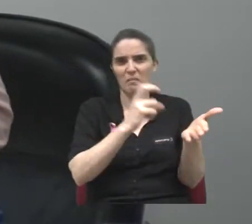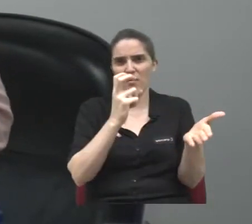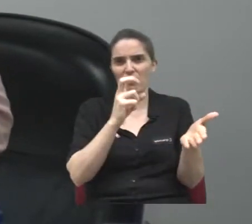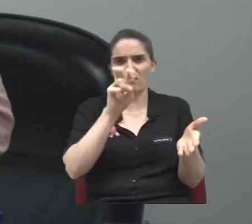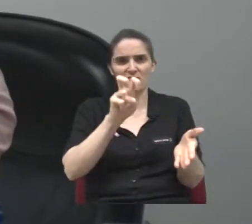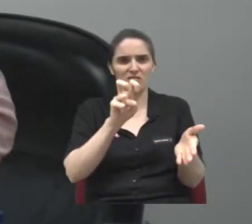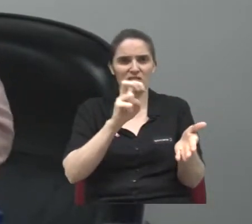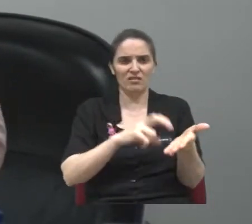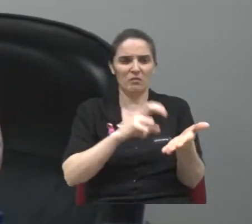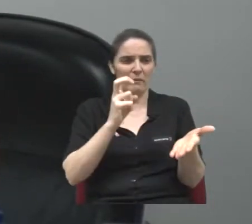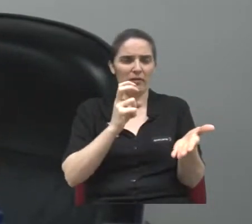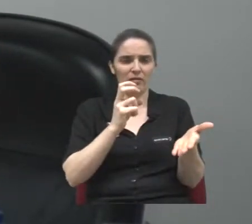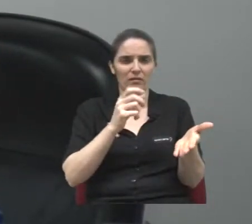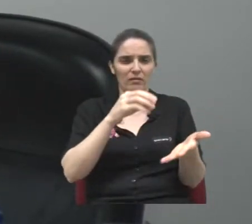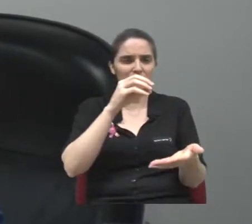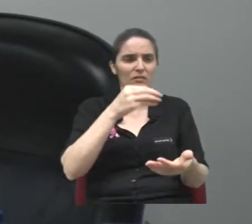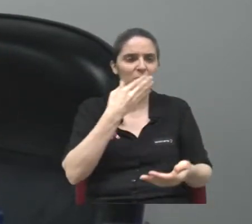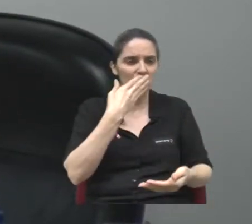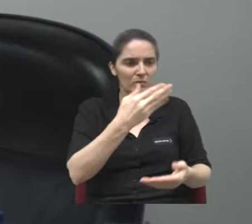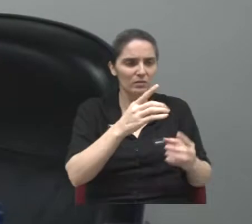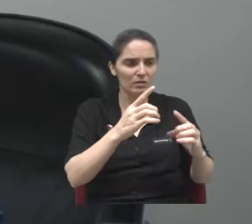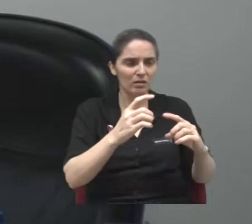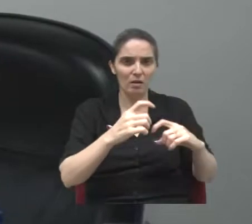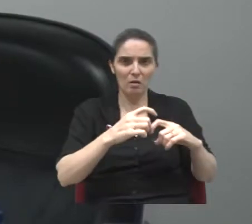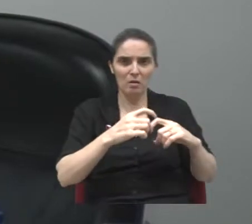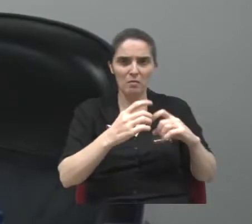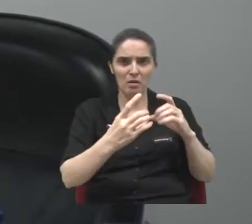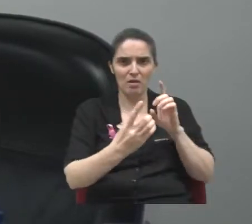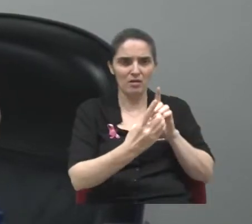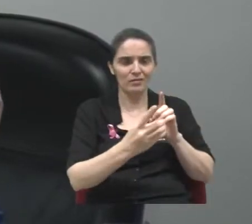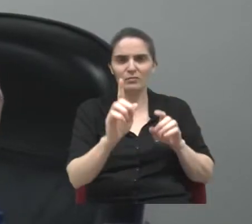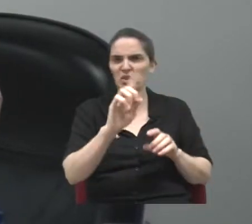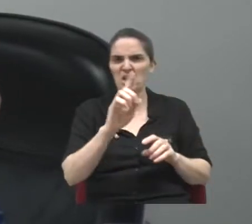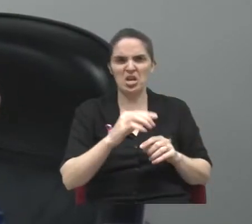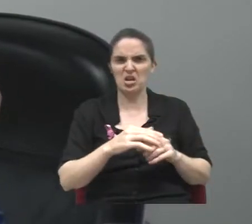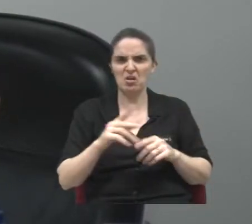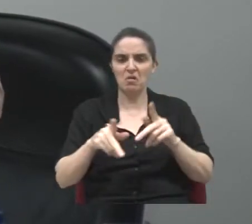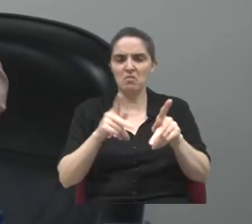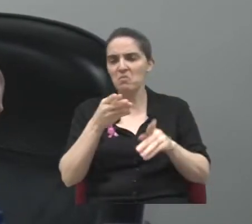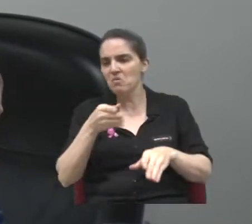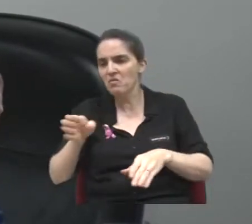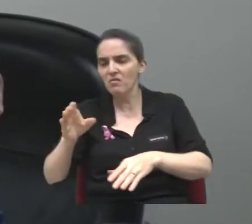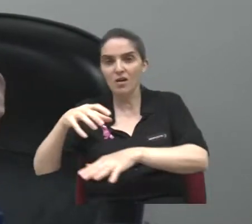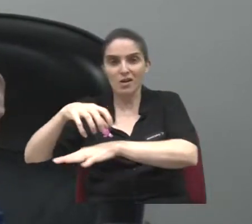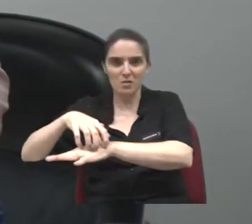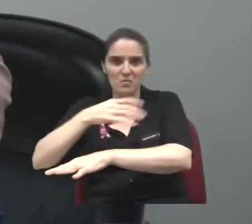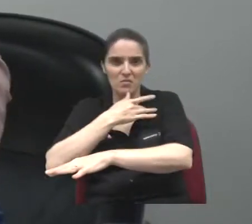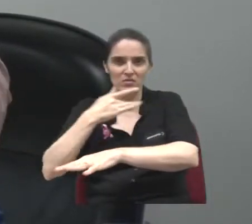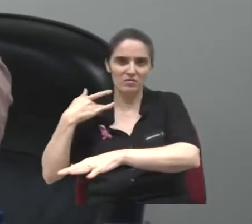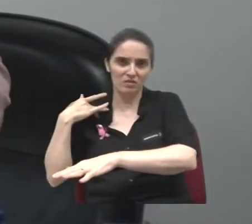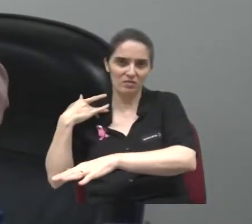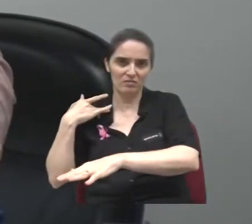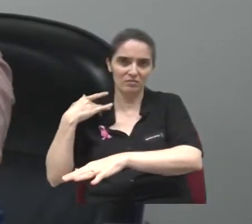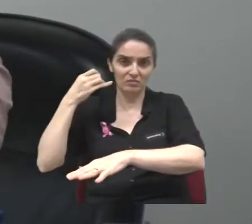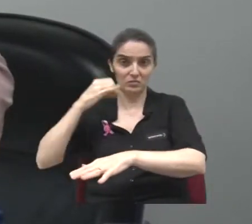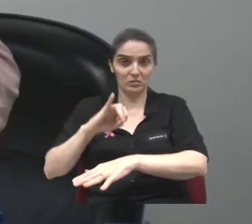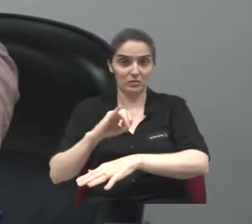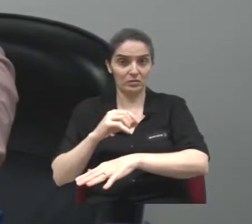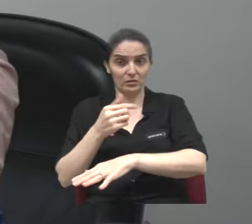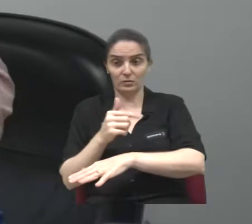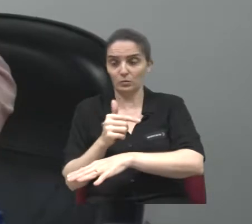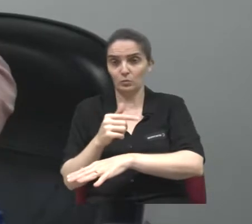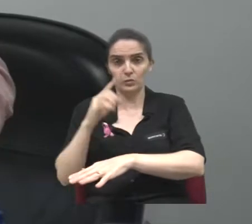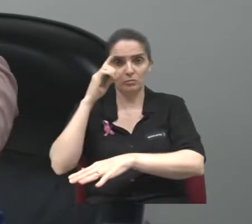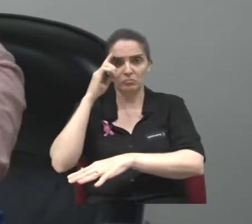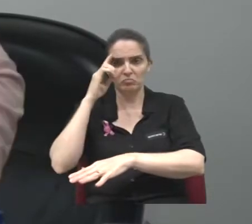uma consulta. Hoje a população pode ir no posto de saúde, né, se não tiver para aqueles dias, dentro de um prazo